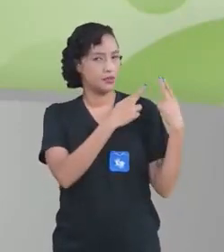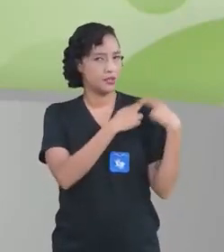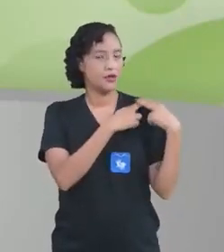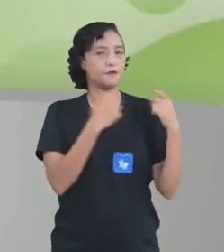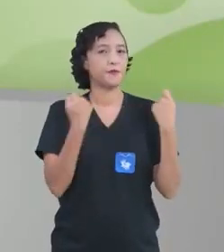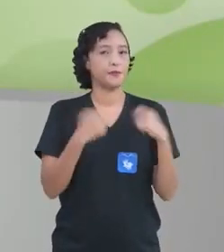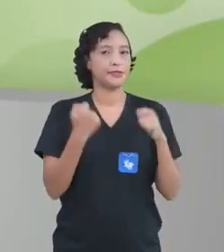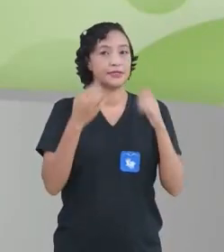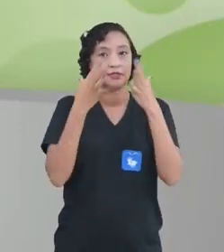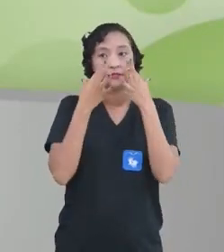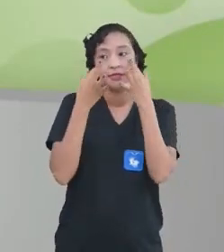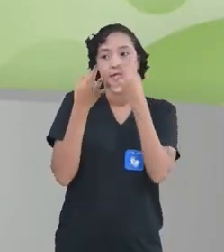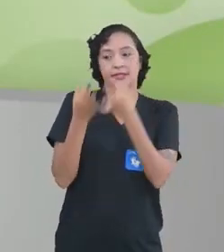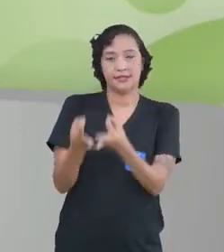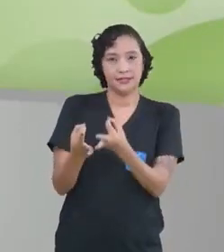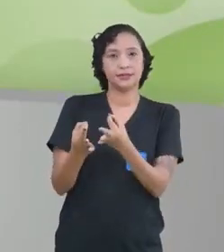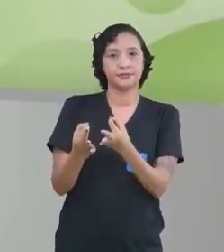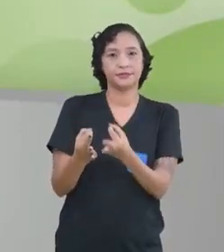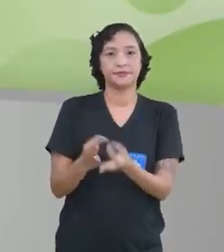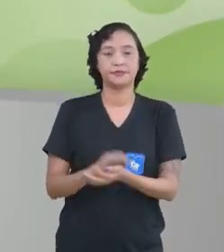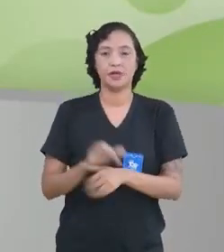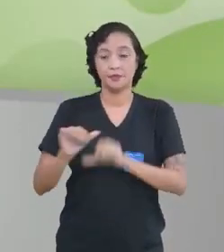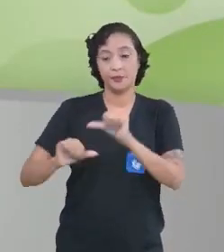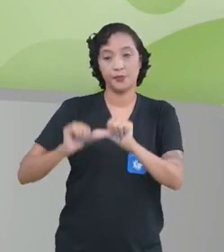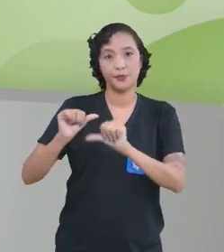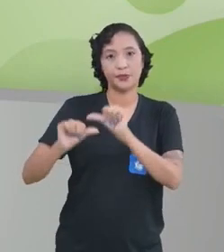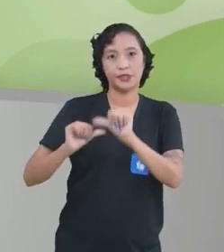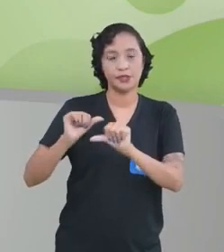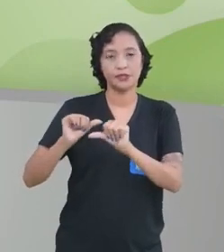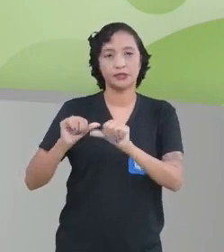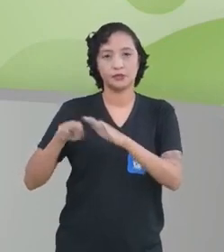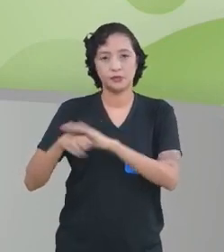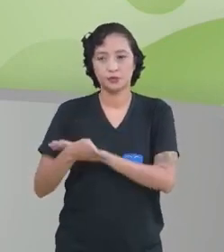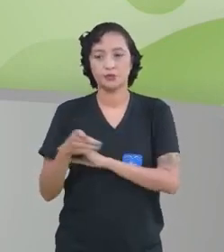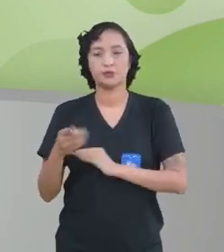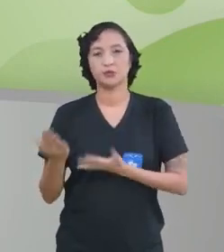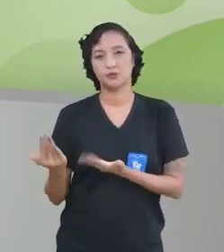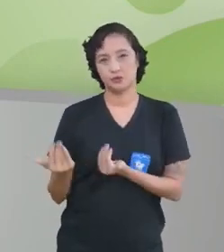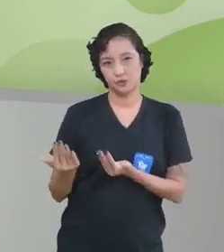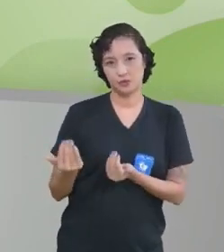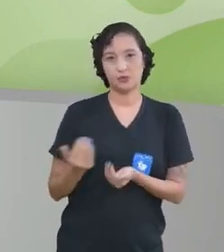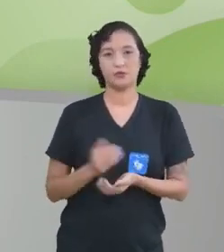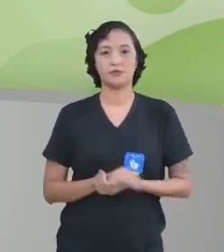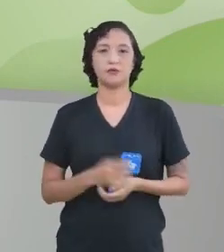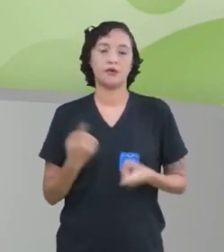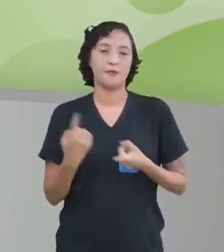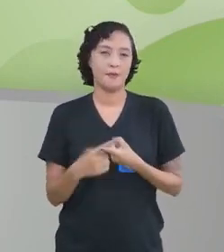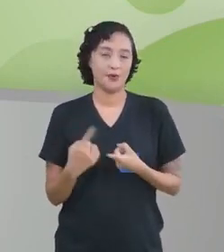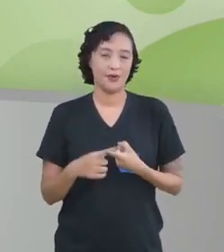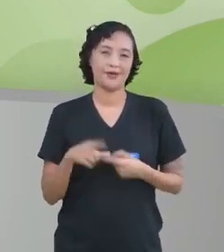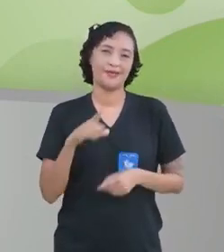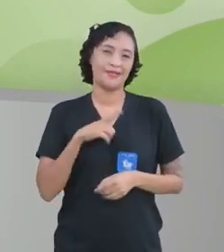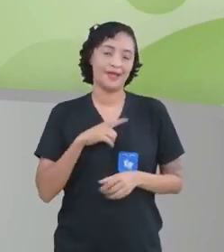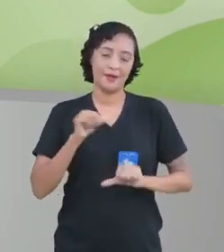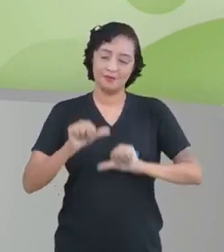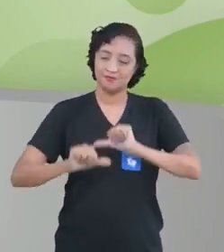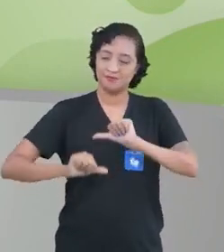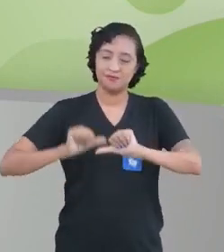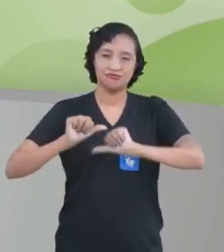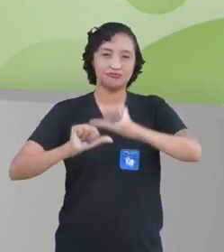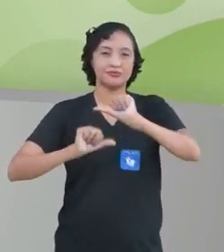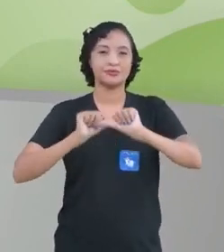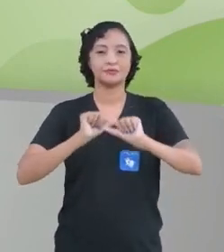estarem muito atentas a essas mudanças, porque os adolescentes, eles passam por todas essas